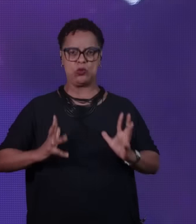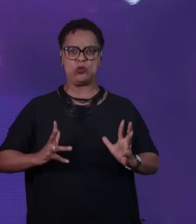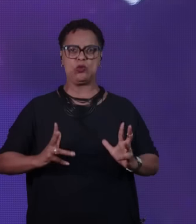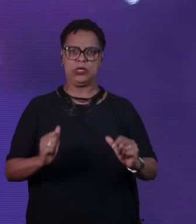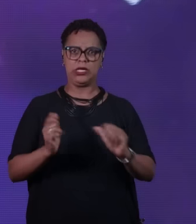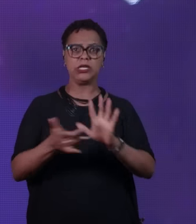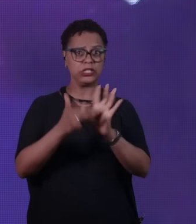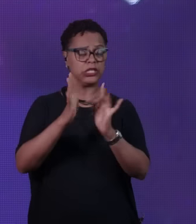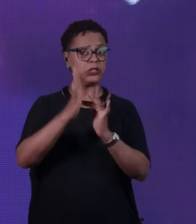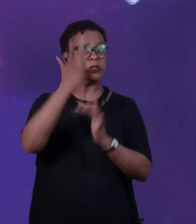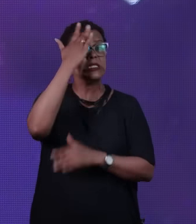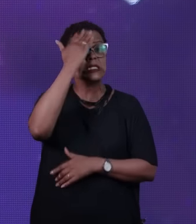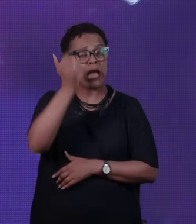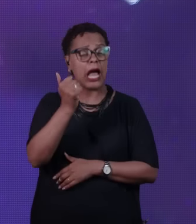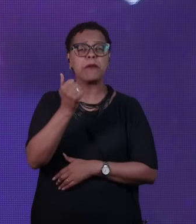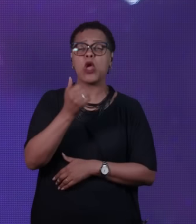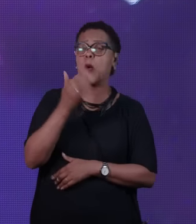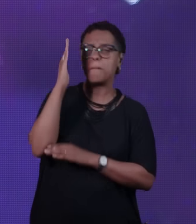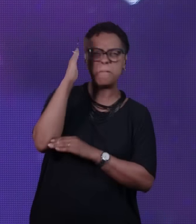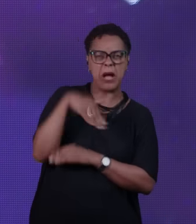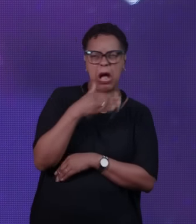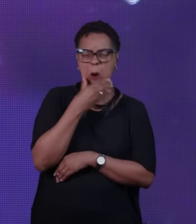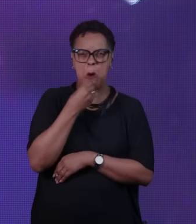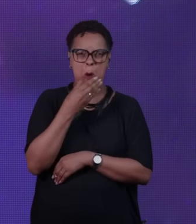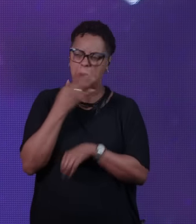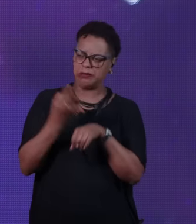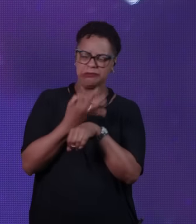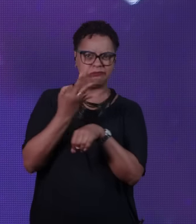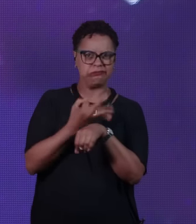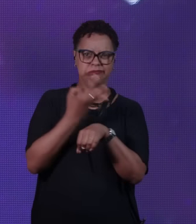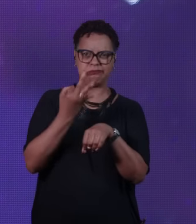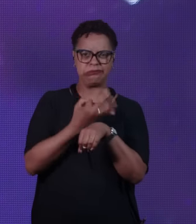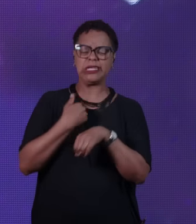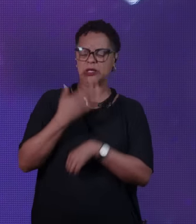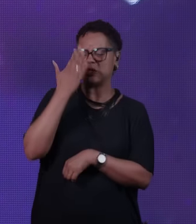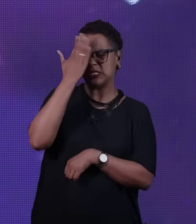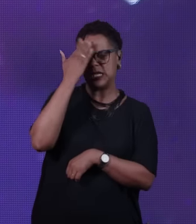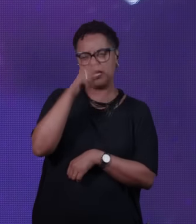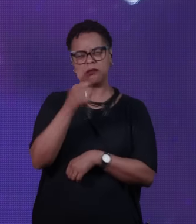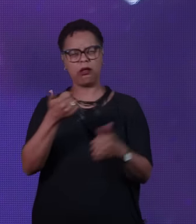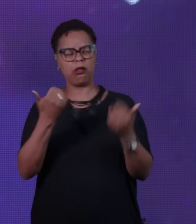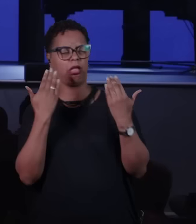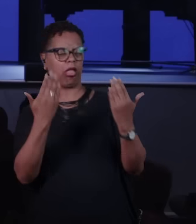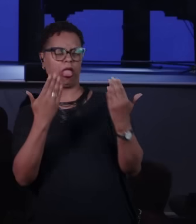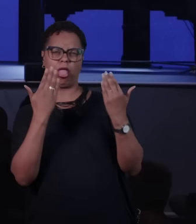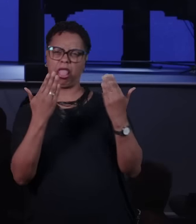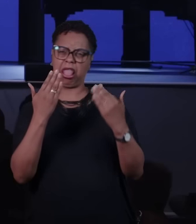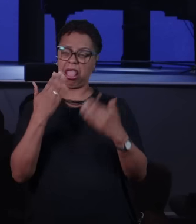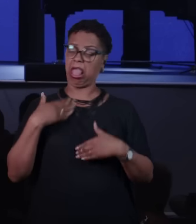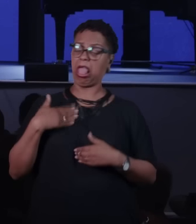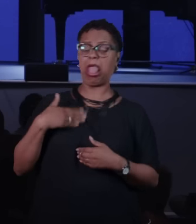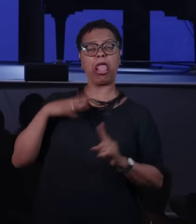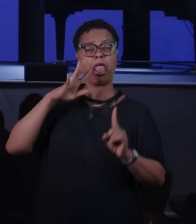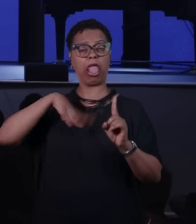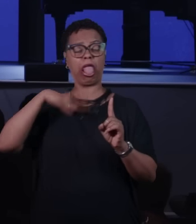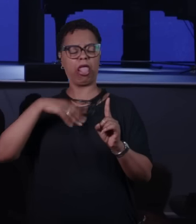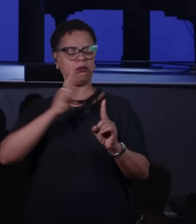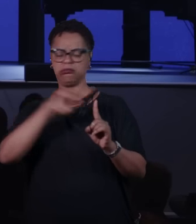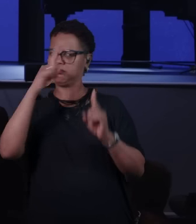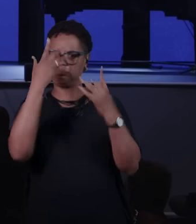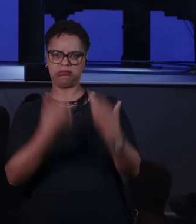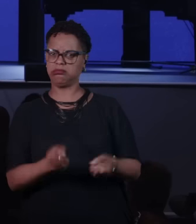sei que não pode suportar os homens maus, e que puseste à prova os que a si mesmos se declaram apóstolos e não são,